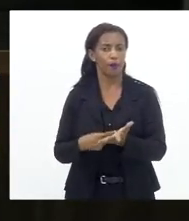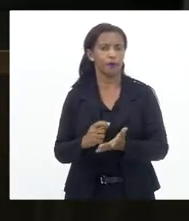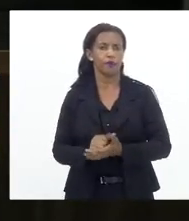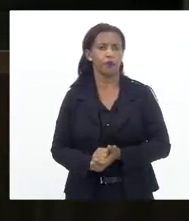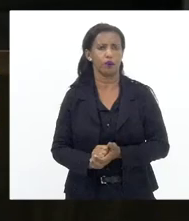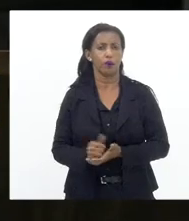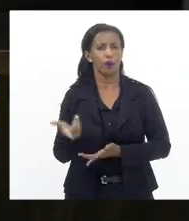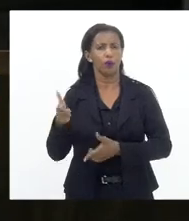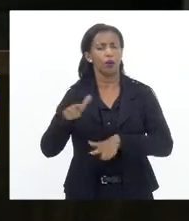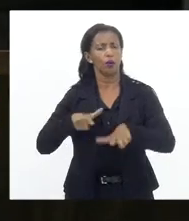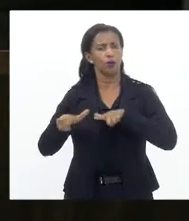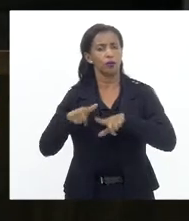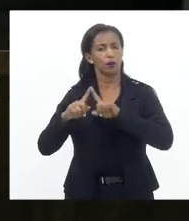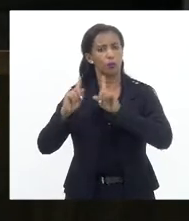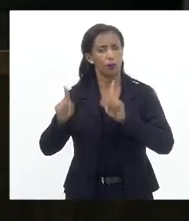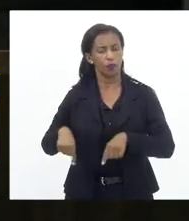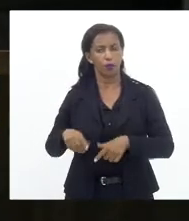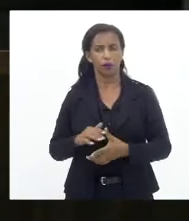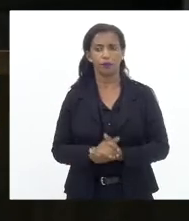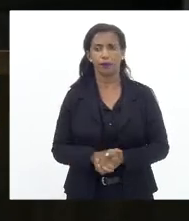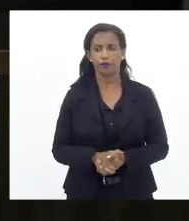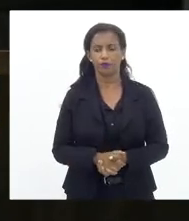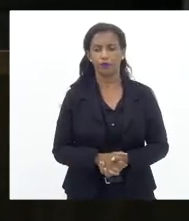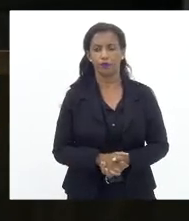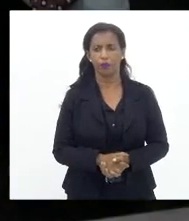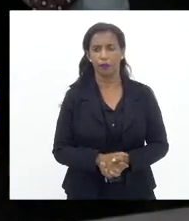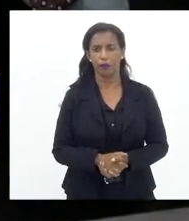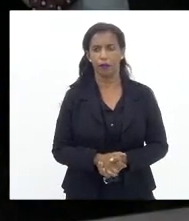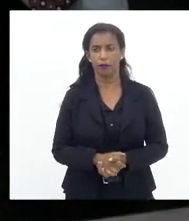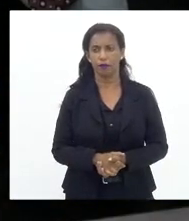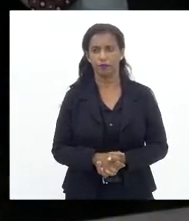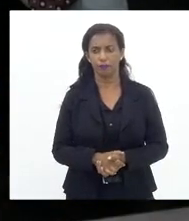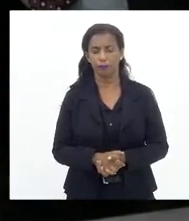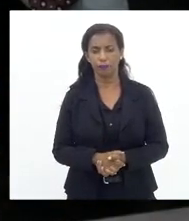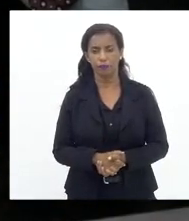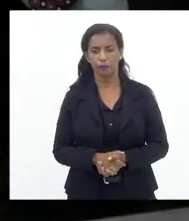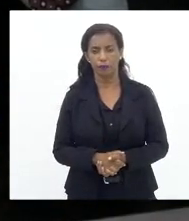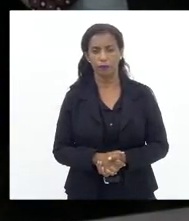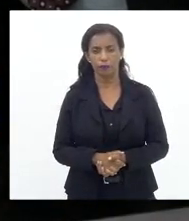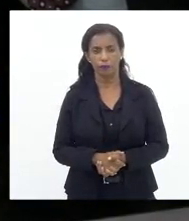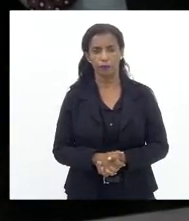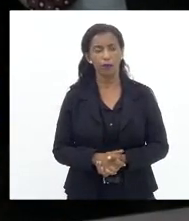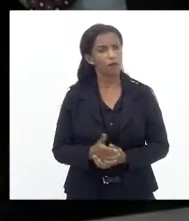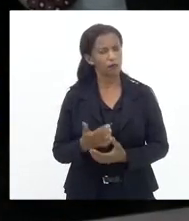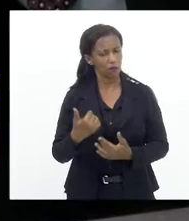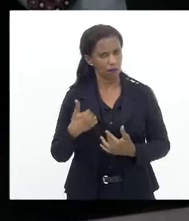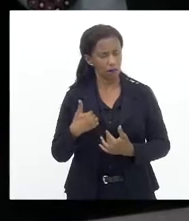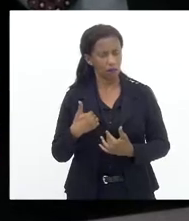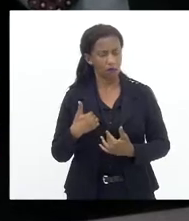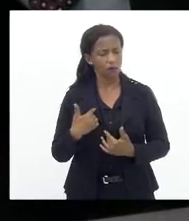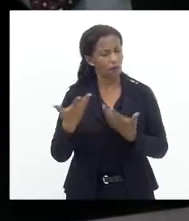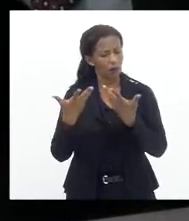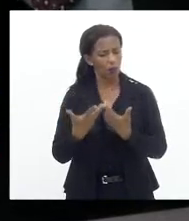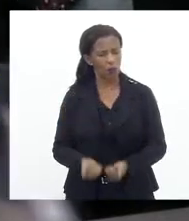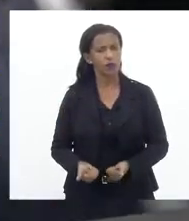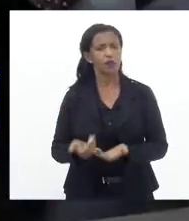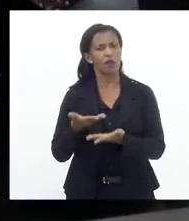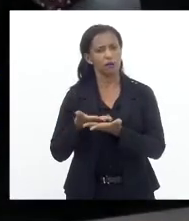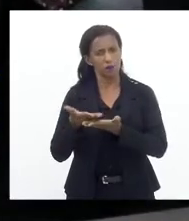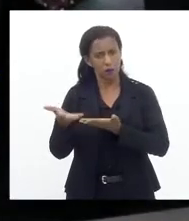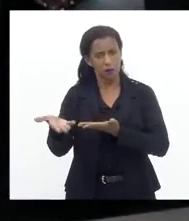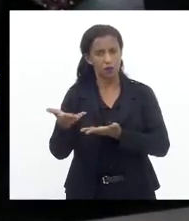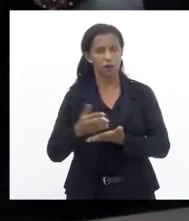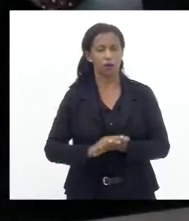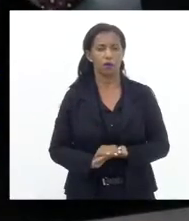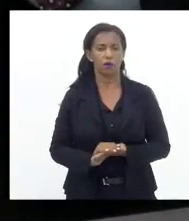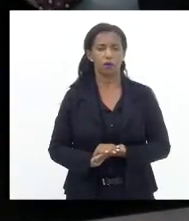os servidores públicos e e não eu acho que me contempla essa esse encaminhamento